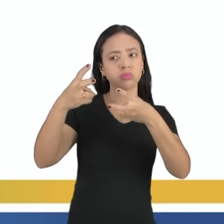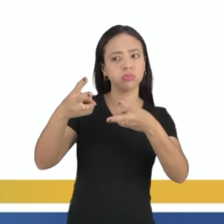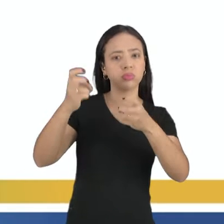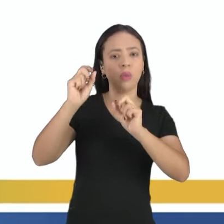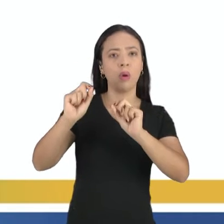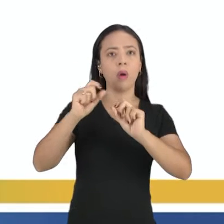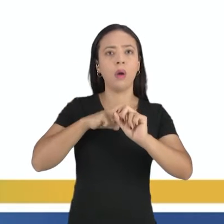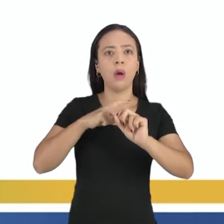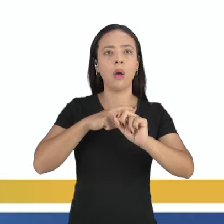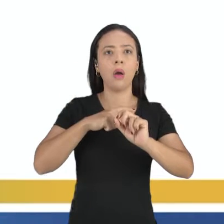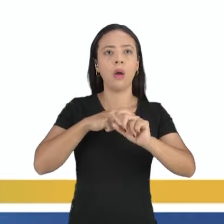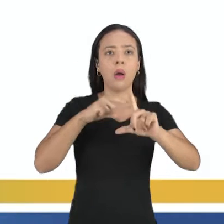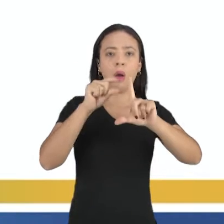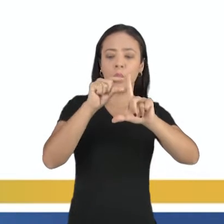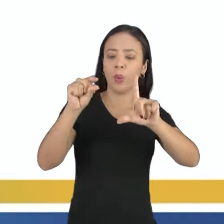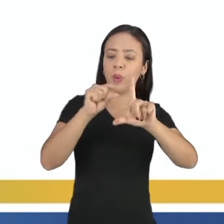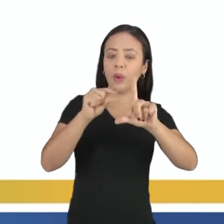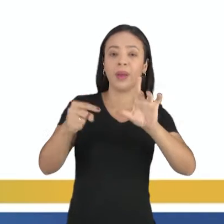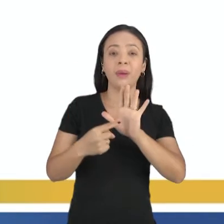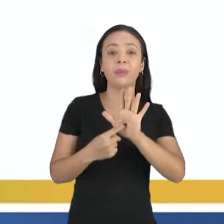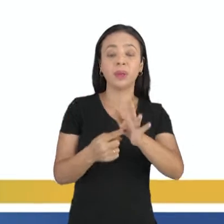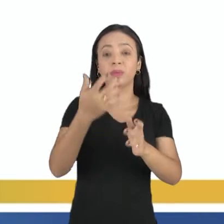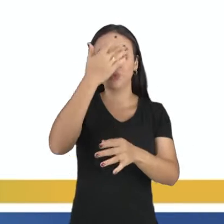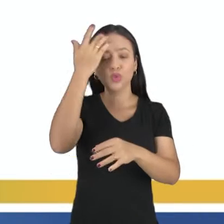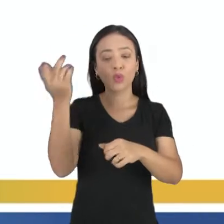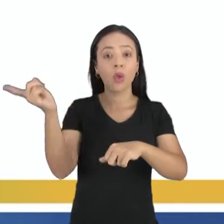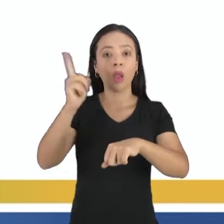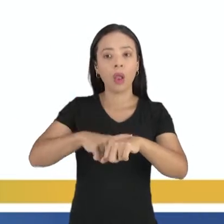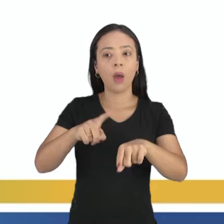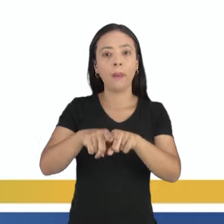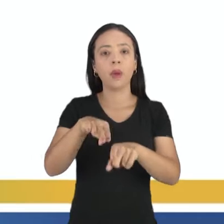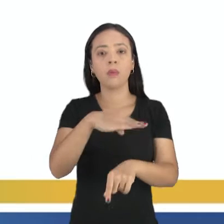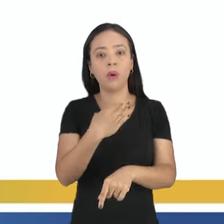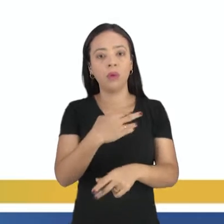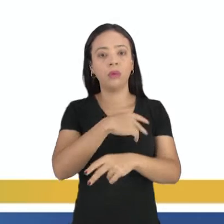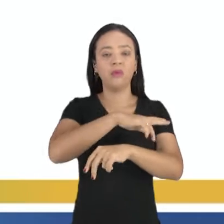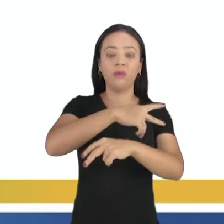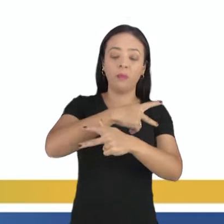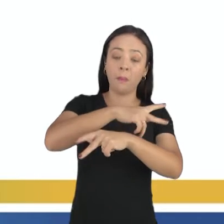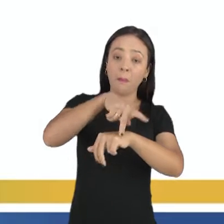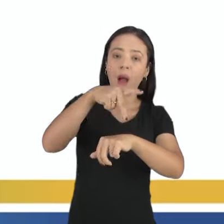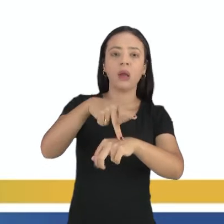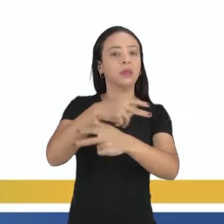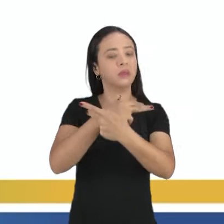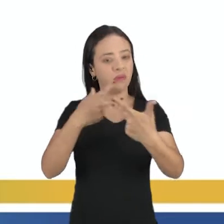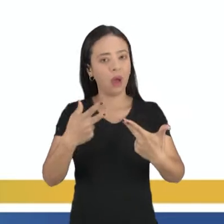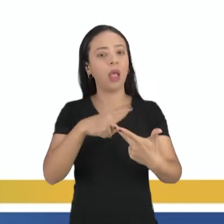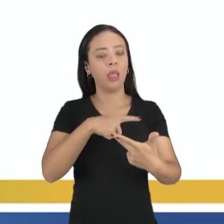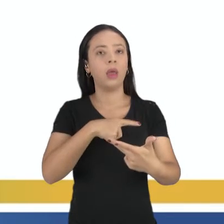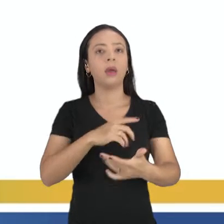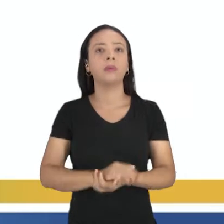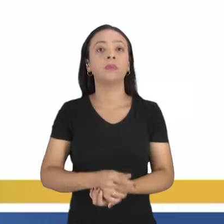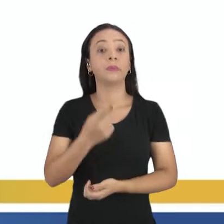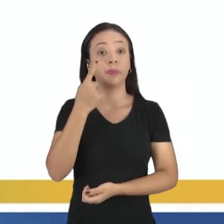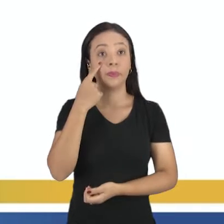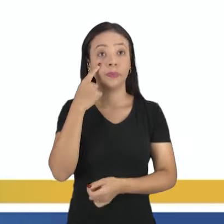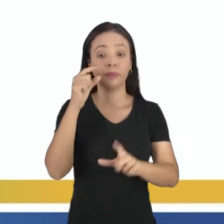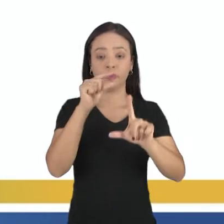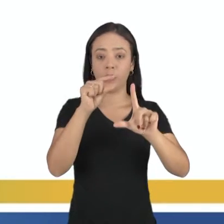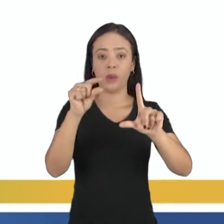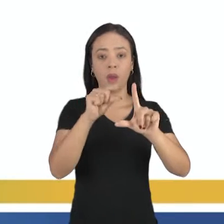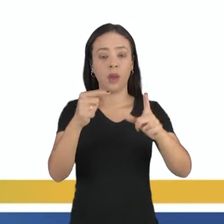gráfico que informa sobre infectados e mortos em alguns países desse continente. Então, baseando-se aí nesse gráfico, nós